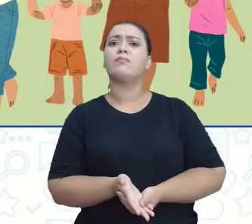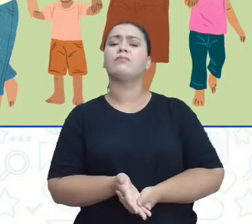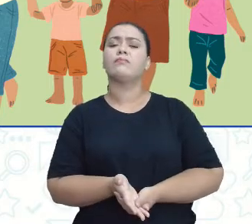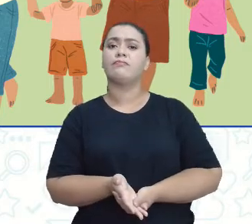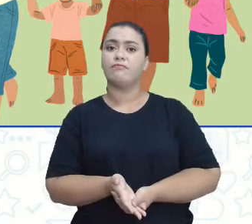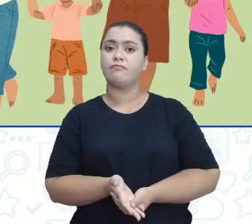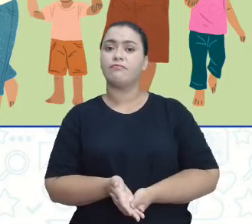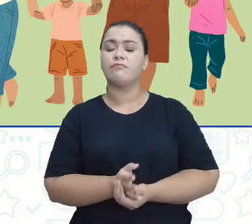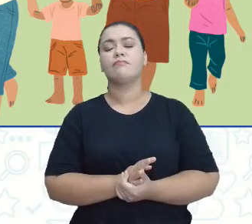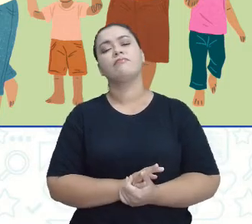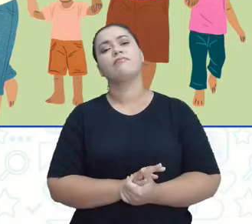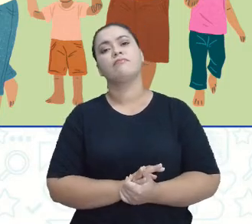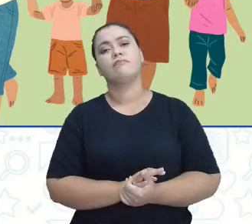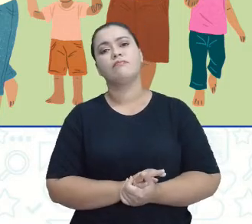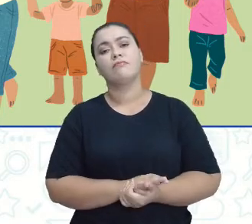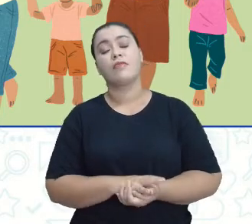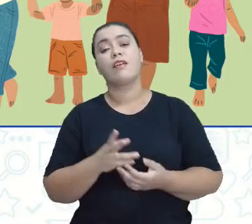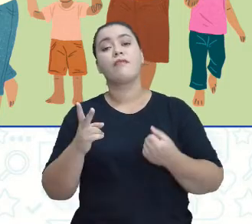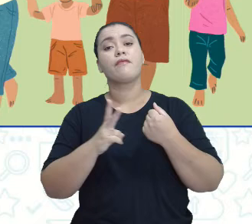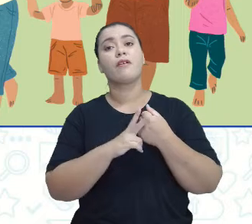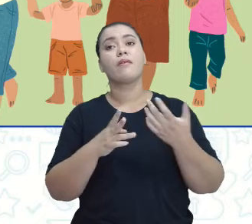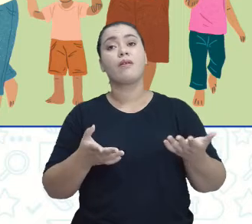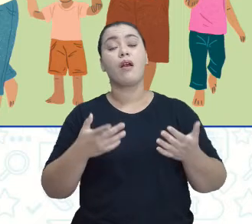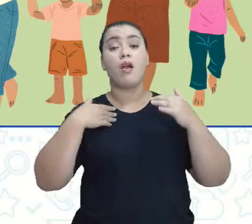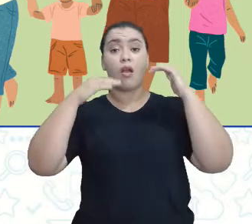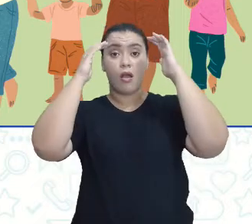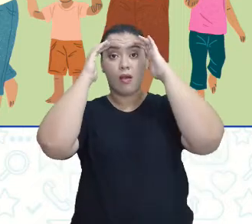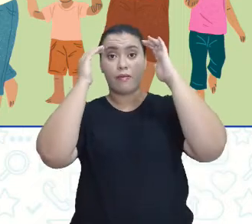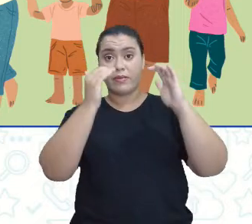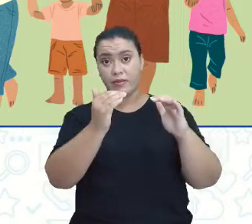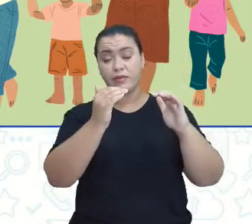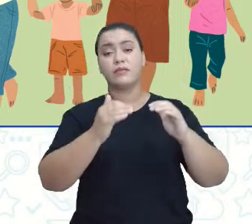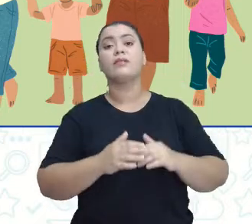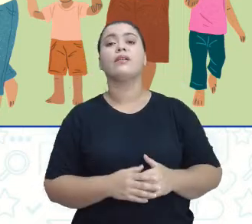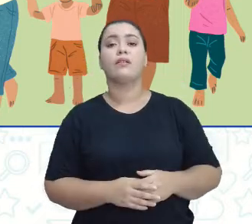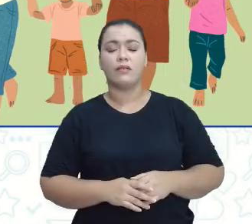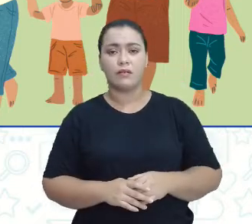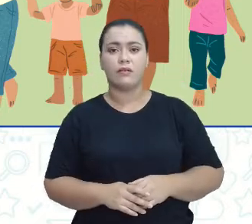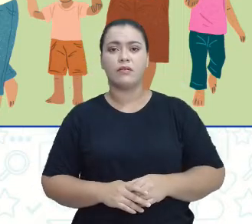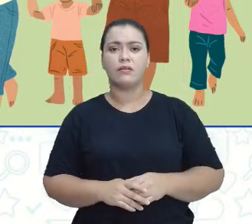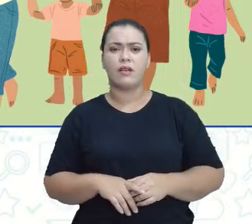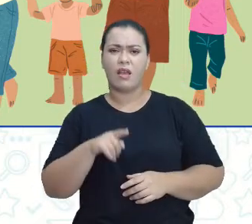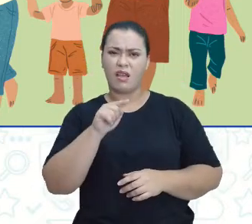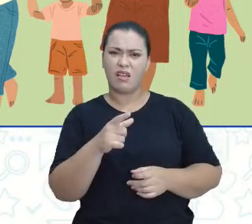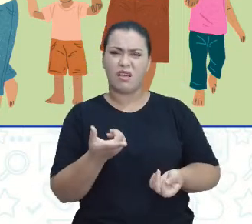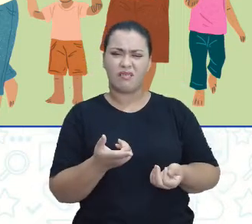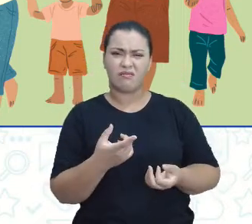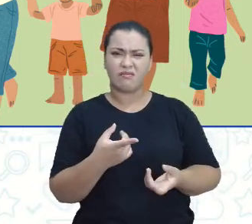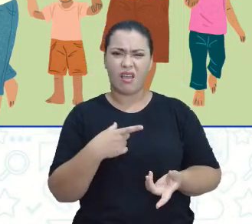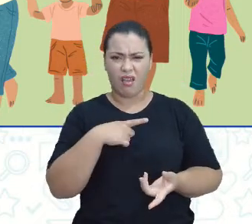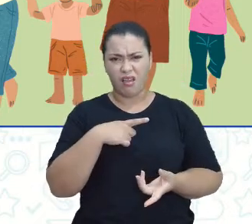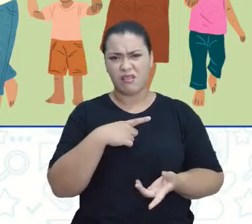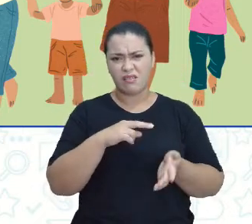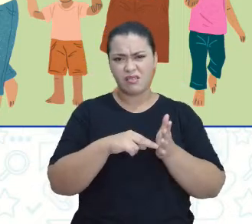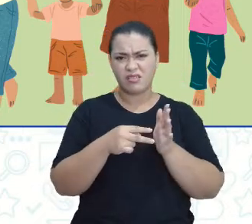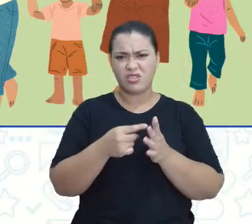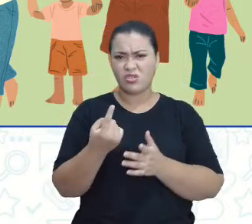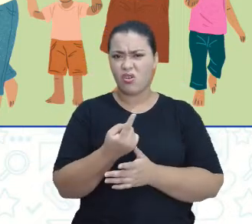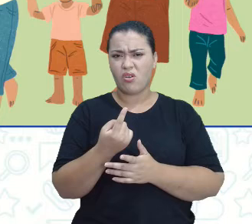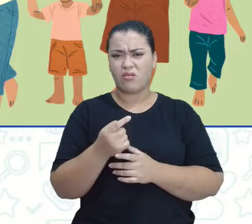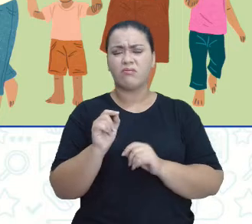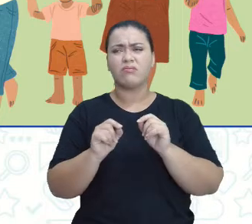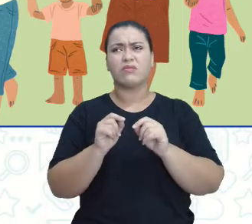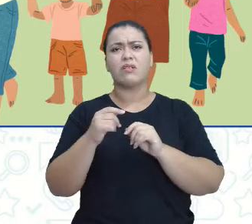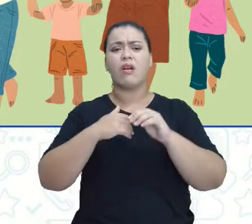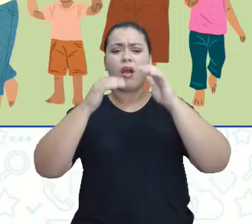ver. Qual é o verbo? Obedecemos. Ele faz sentido sozinho? Não, porque quem